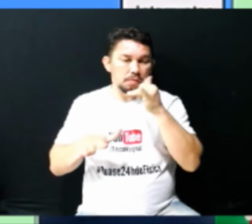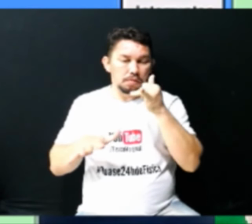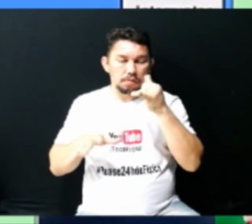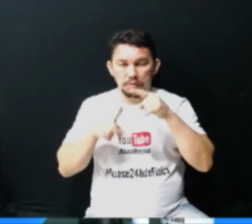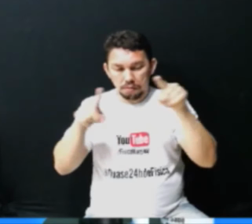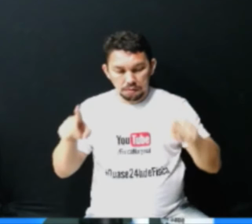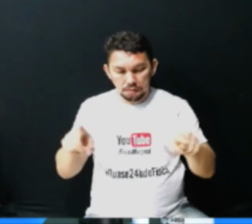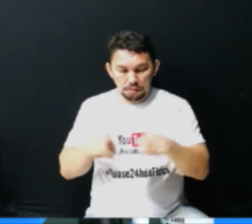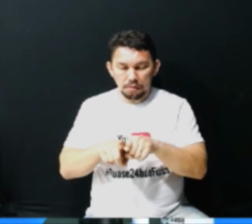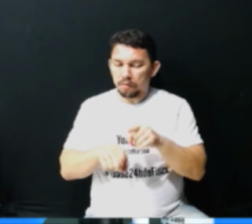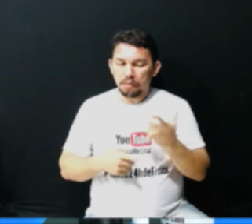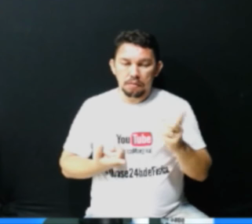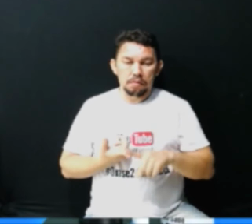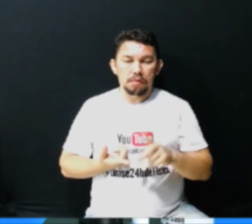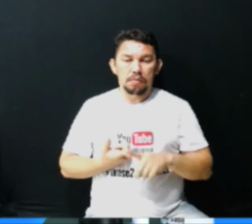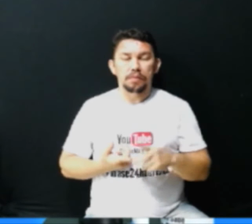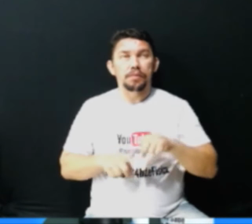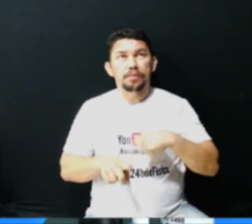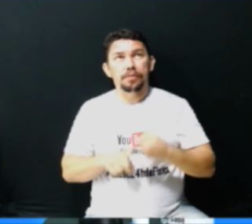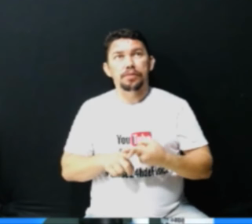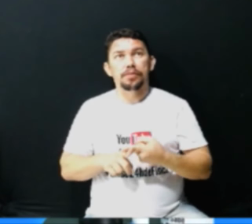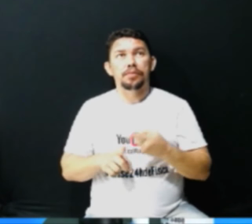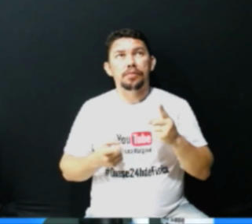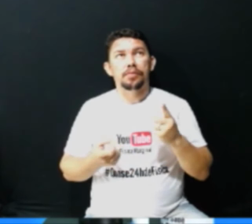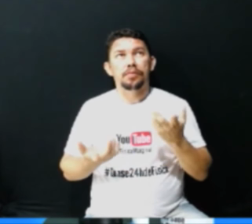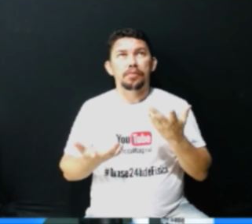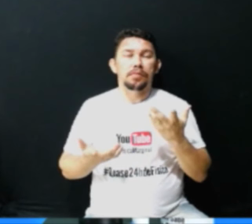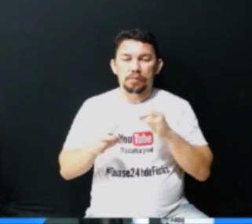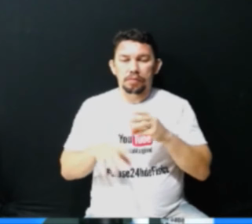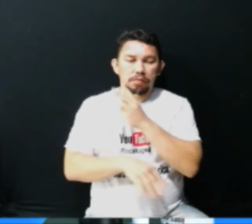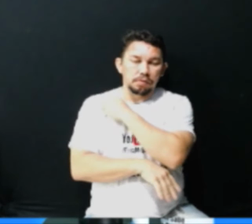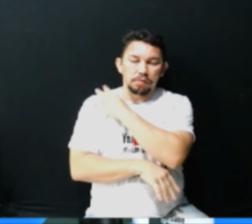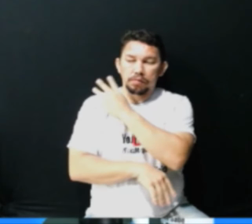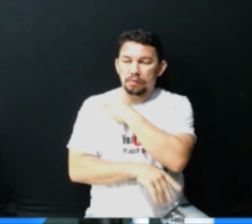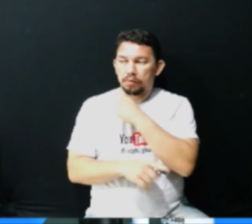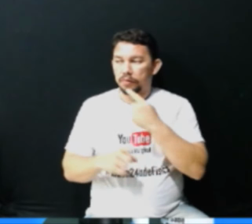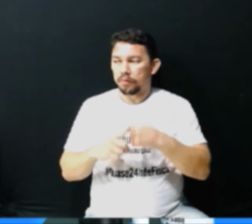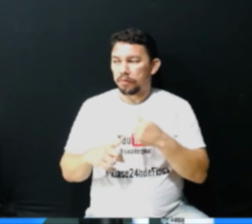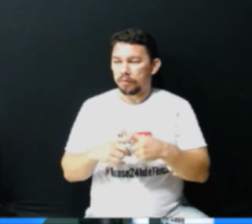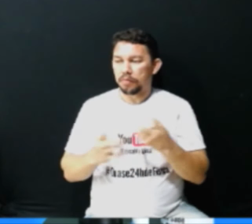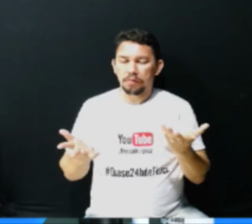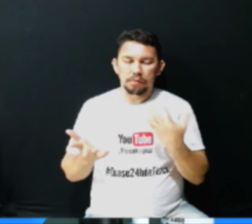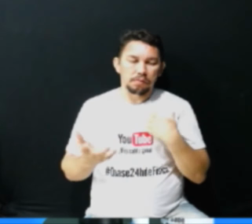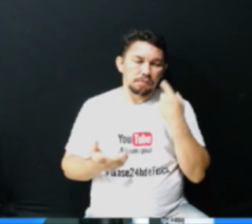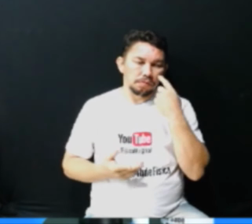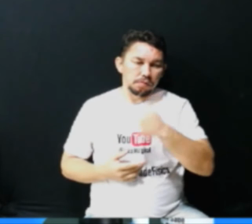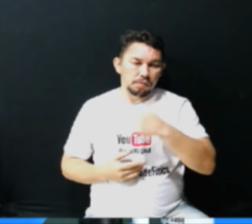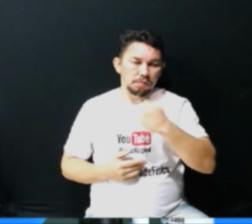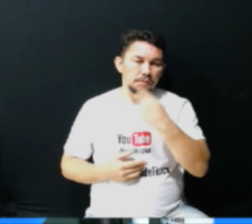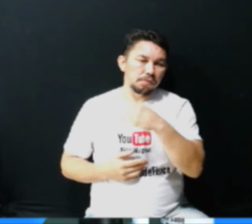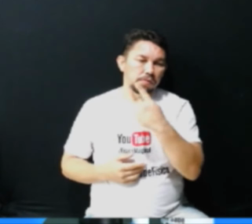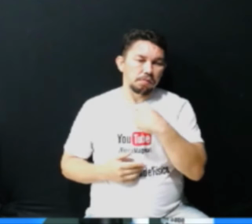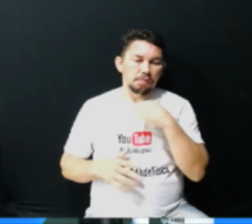sim. Mas aí, geralmente, isso no nível médio não é muito levado em consideração, a gente ignora isso, analisa somente como sendo devido ao movimento das